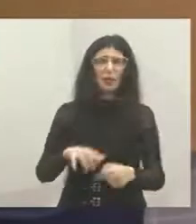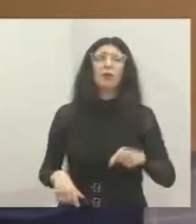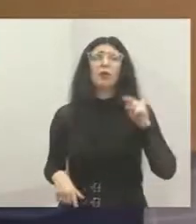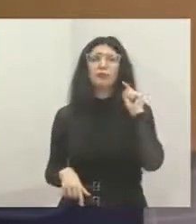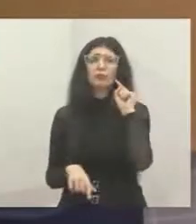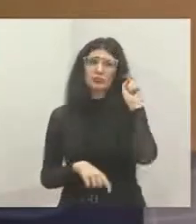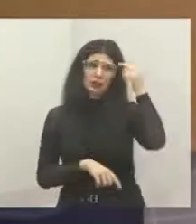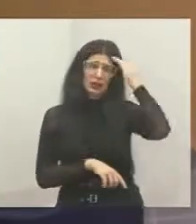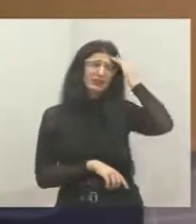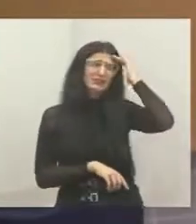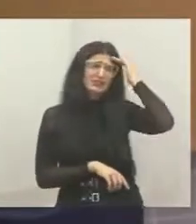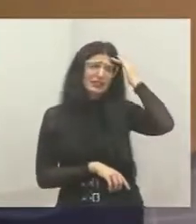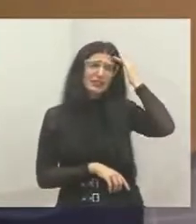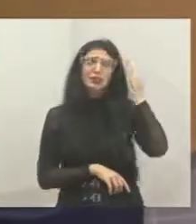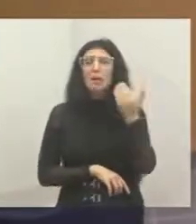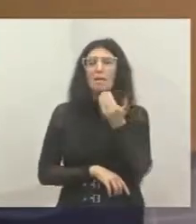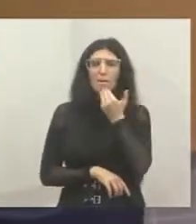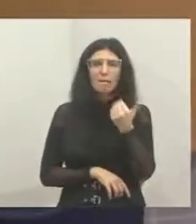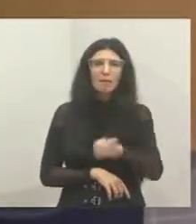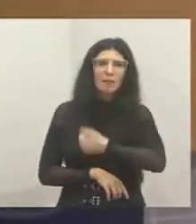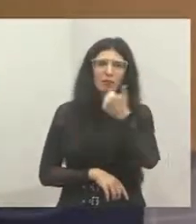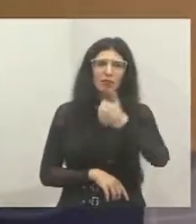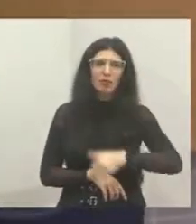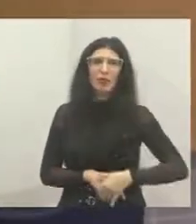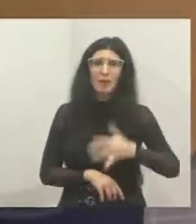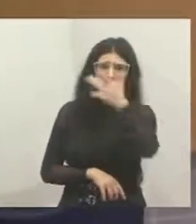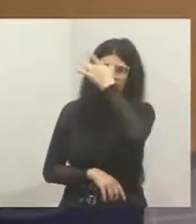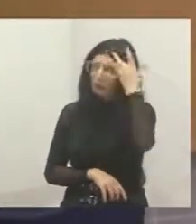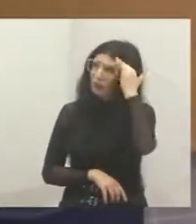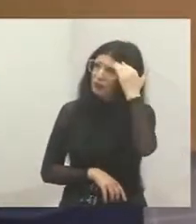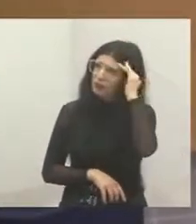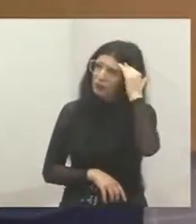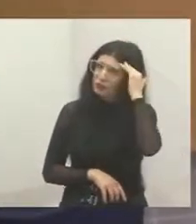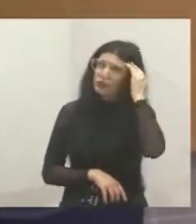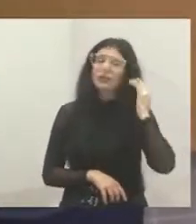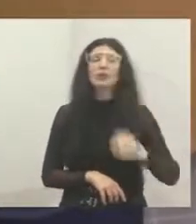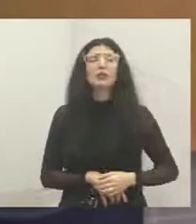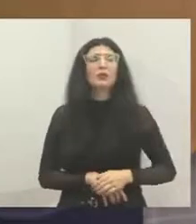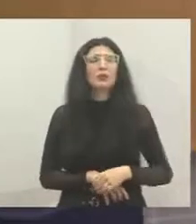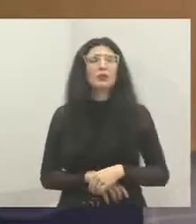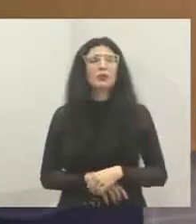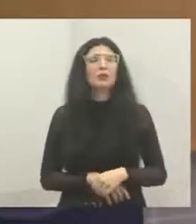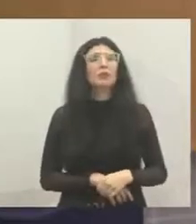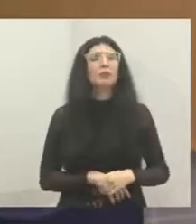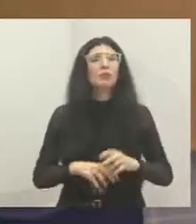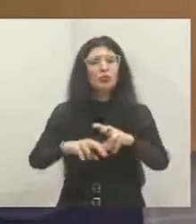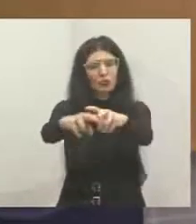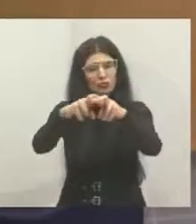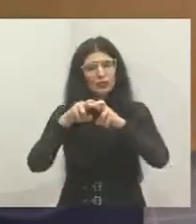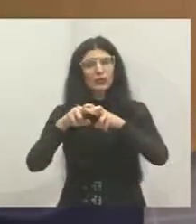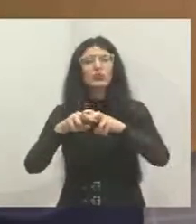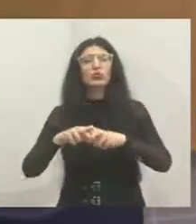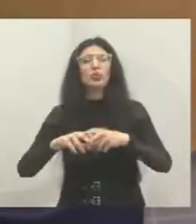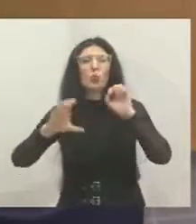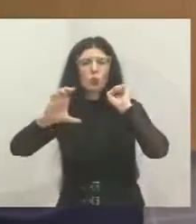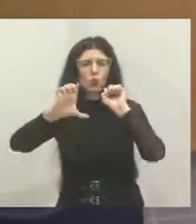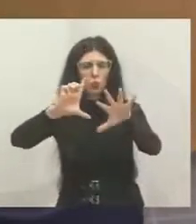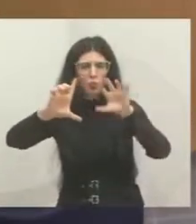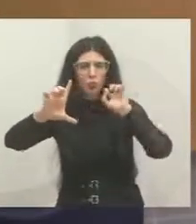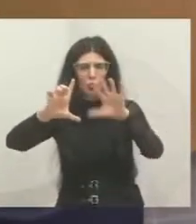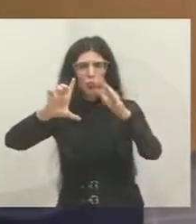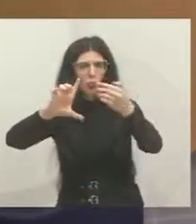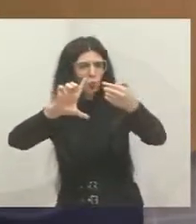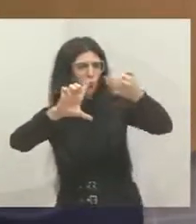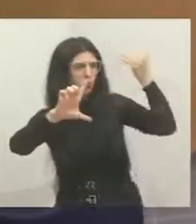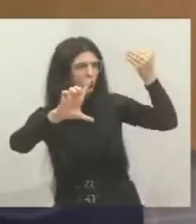da forma que você pleiteia, para que as pessoas possam entender melhor. Então, nós temos 2 quadros anteriores, que traz de uma forma